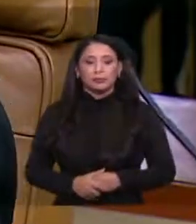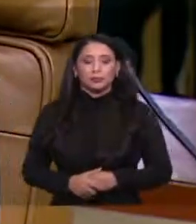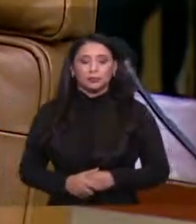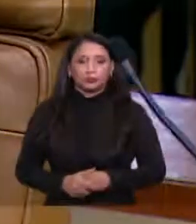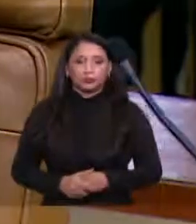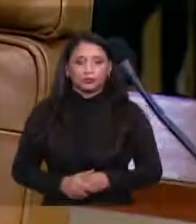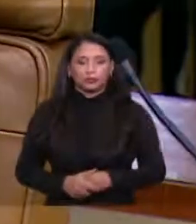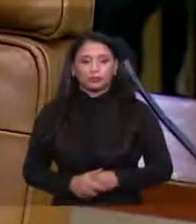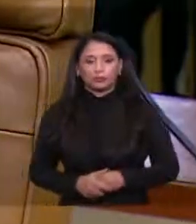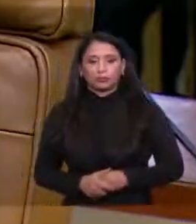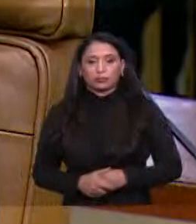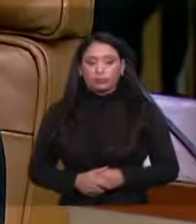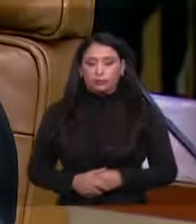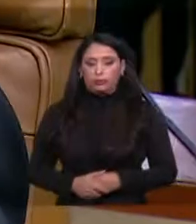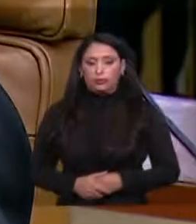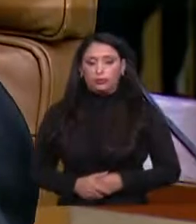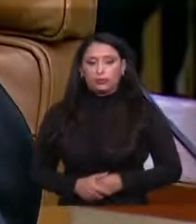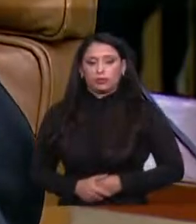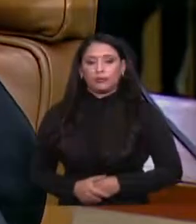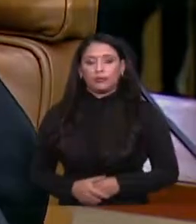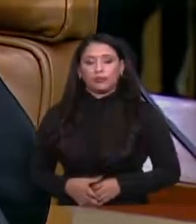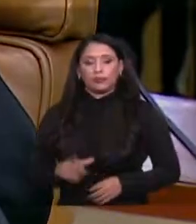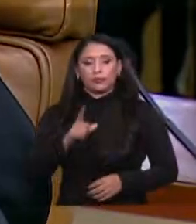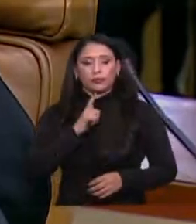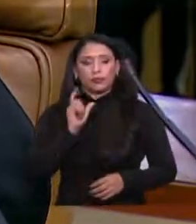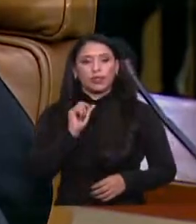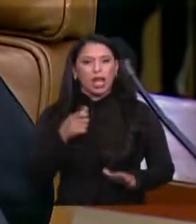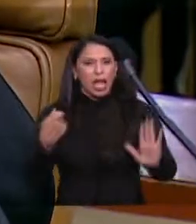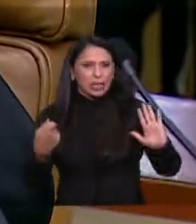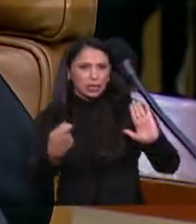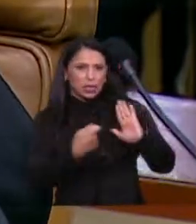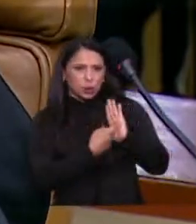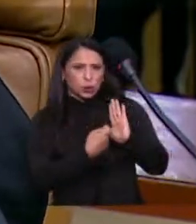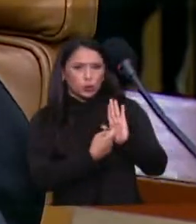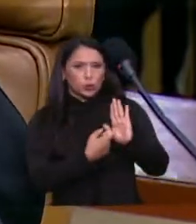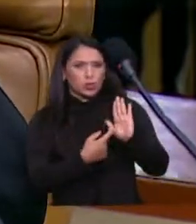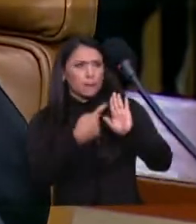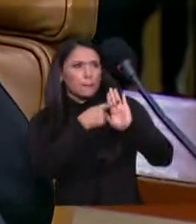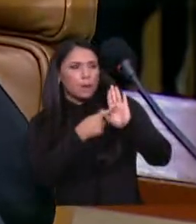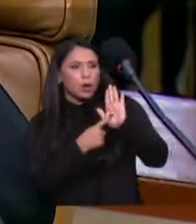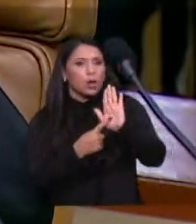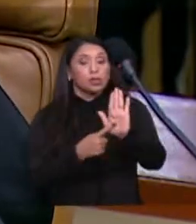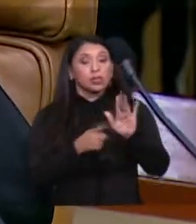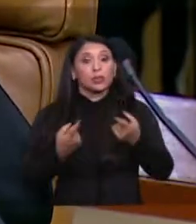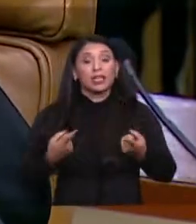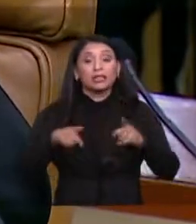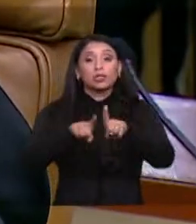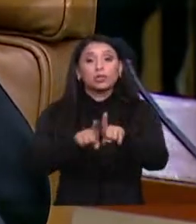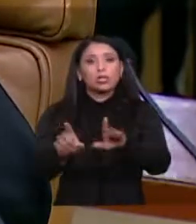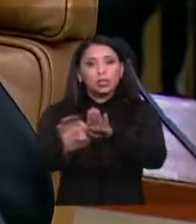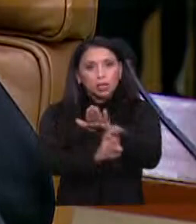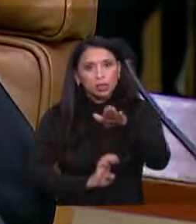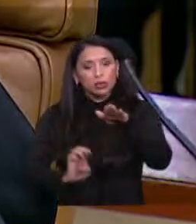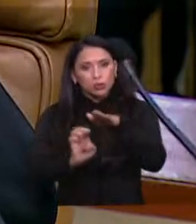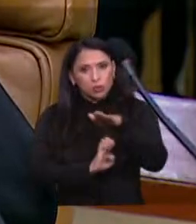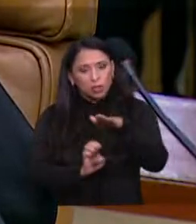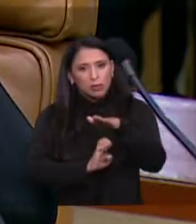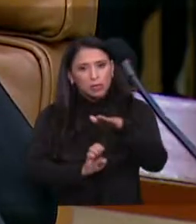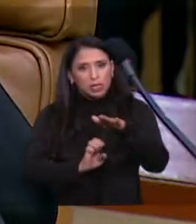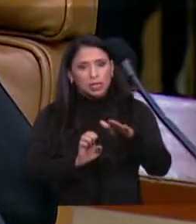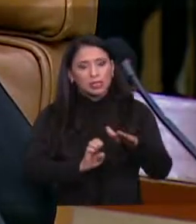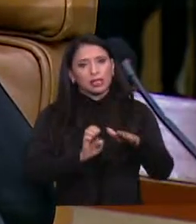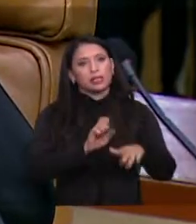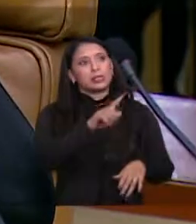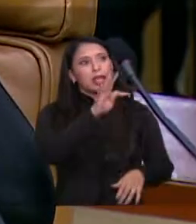imigrantes que aqui nesse tópico a denúncia descreve que a sociedades empresárias TV